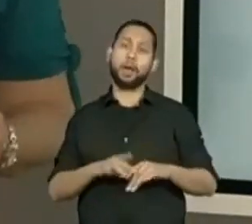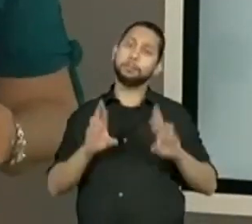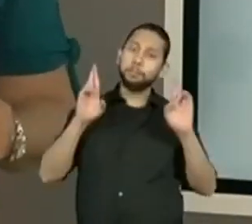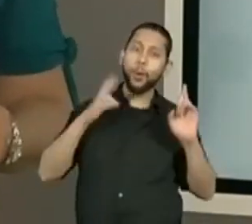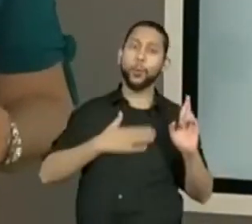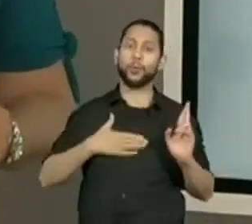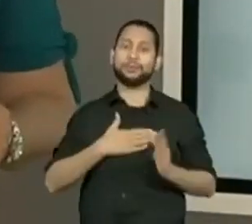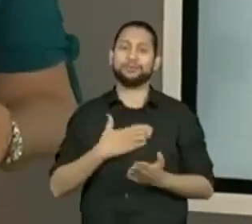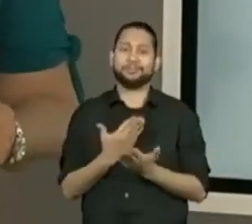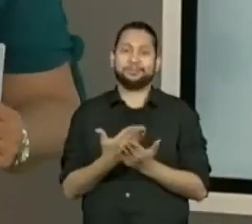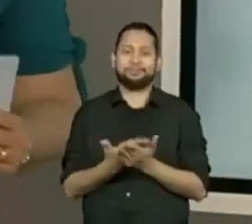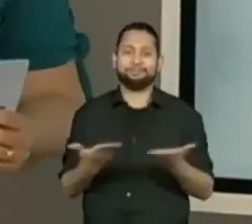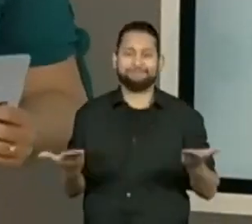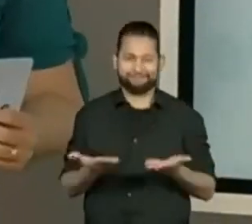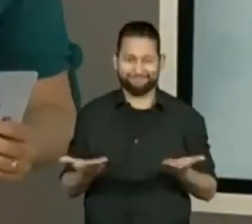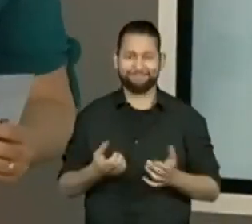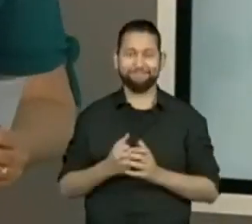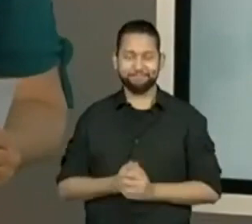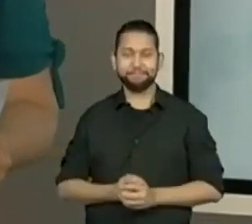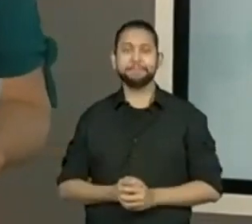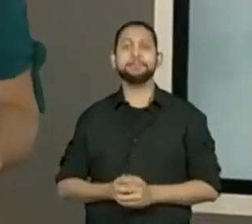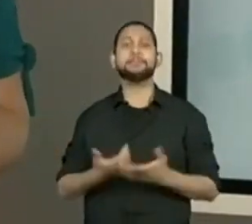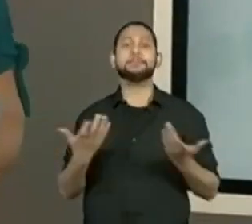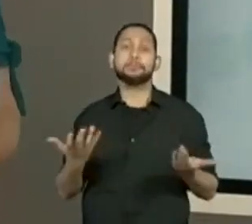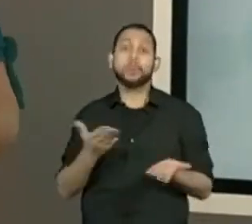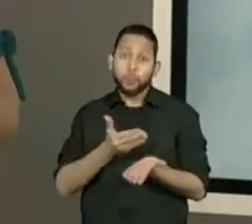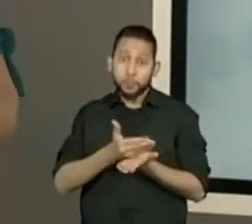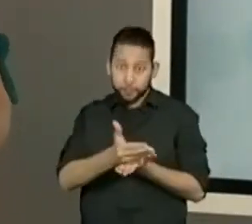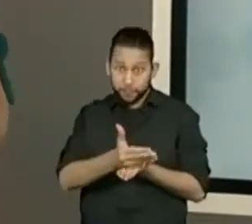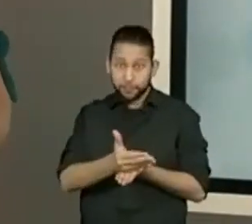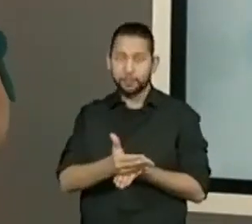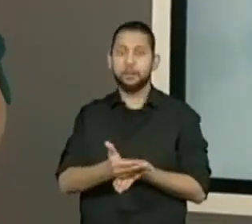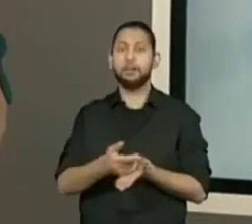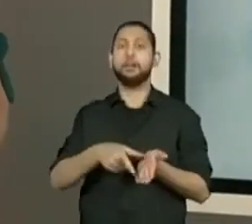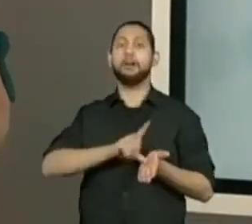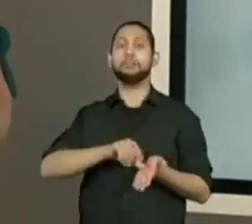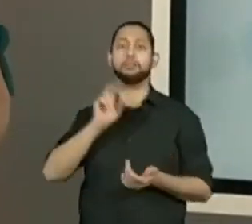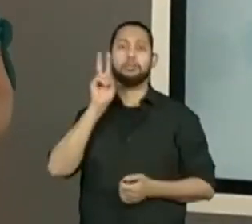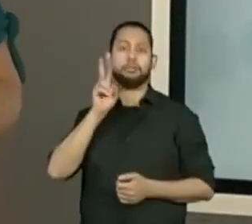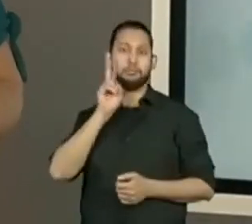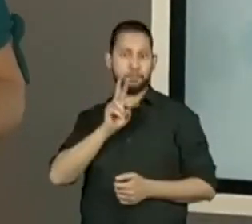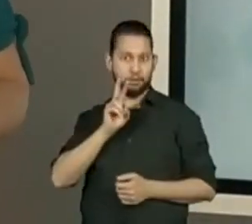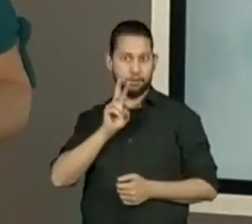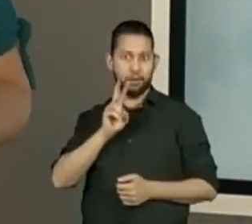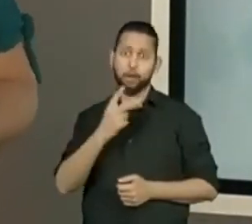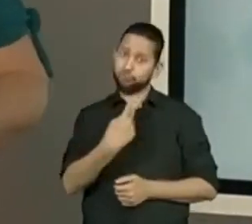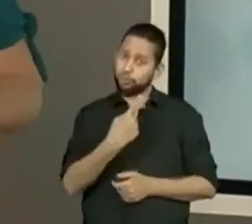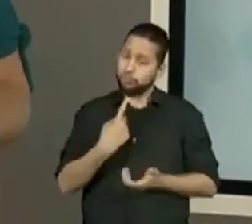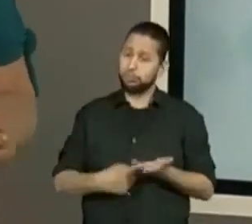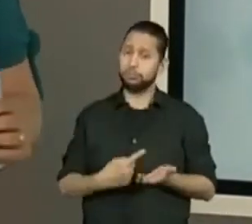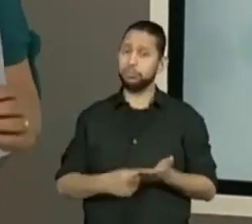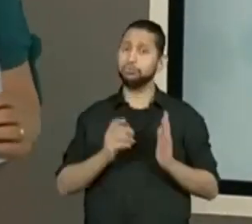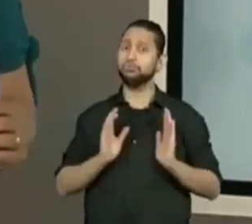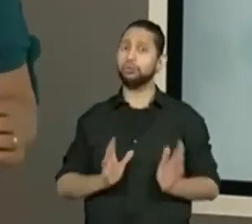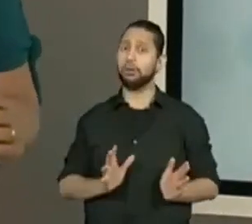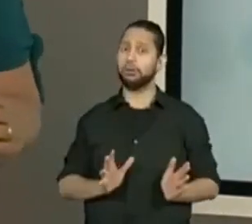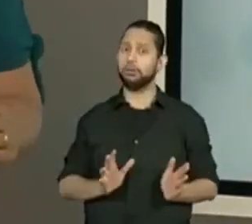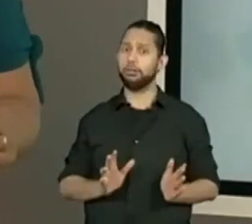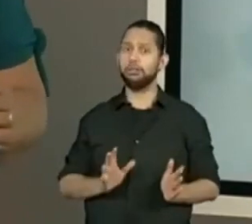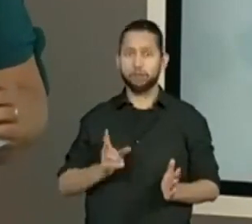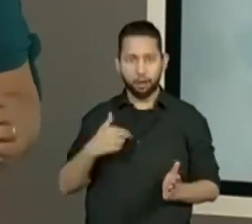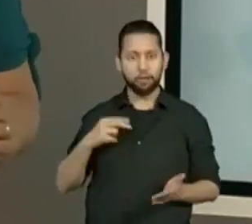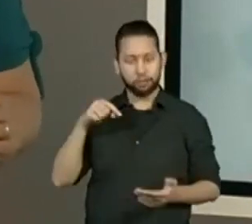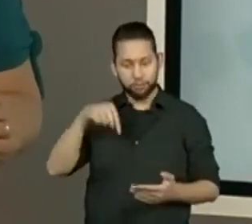das nossas aulas tá bom para gente começar vamos relembrar aí Alguns combinados de todas